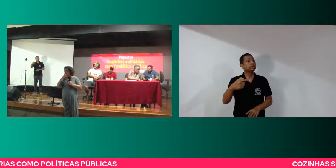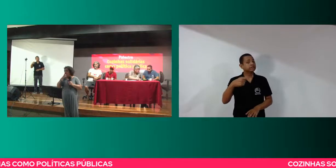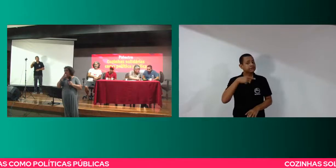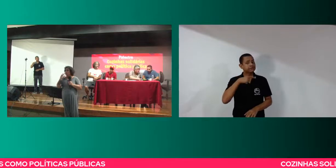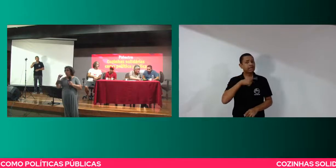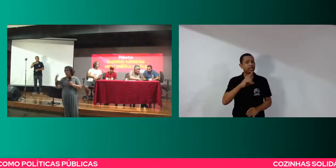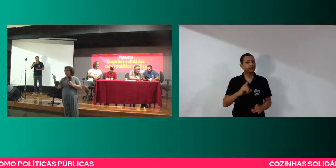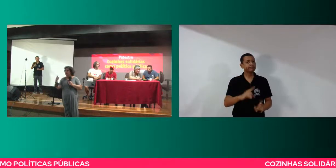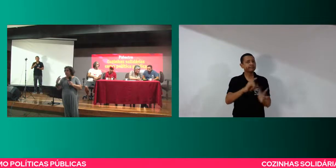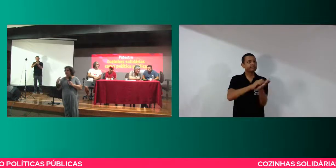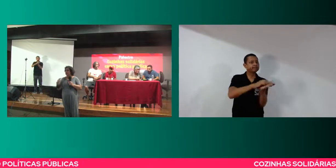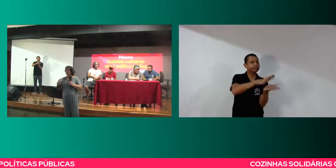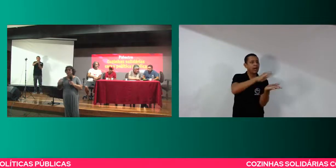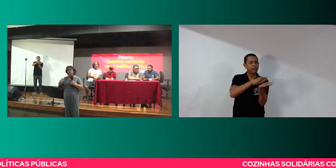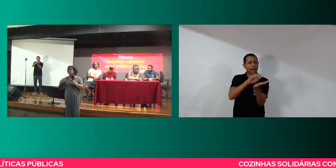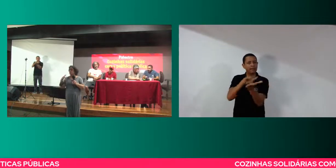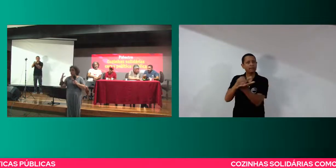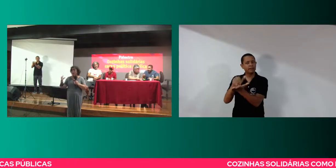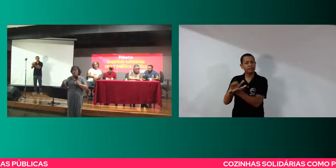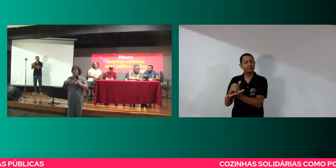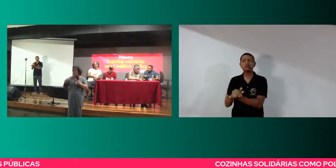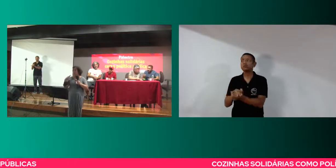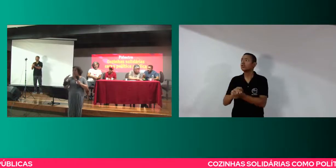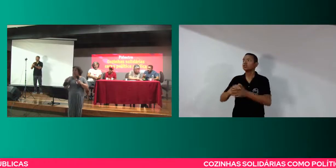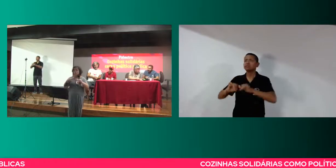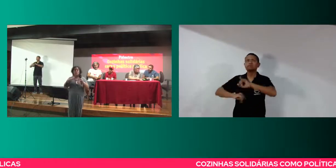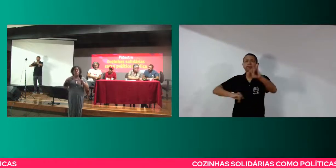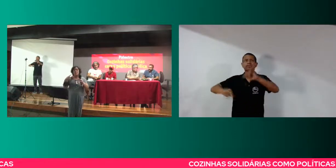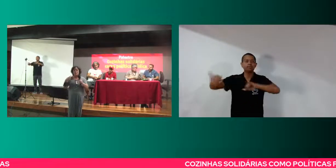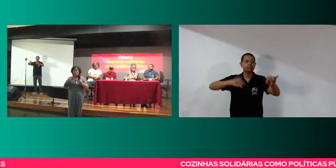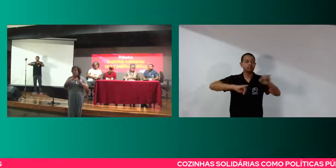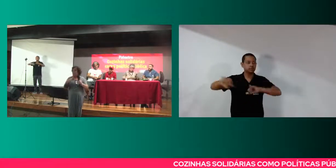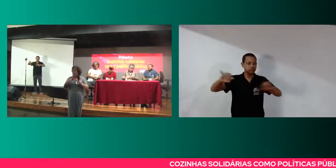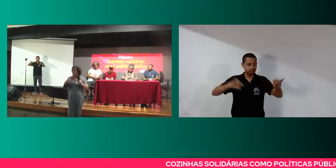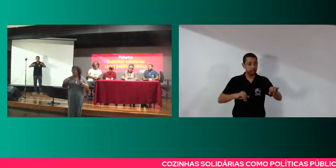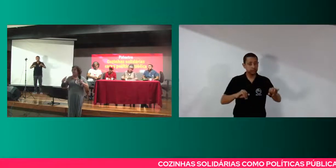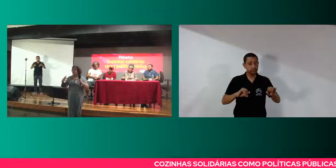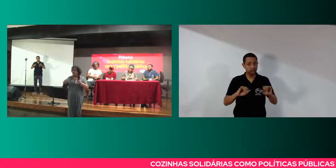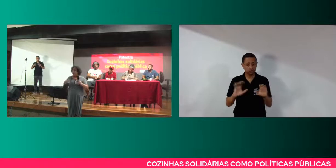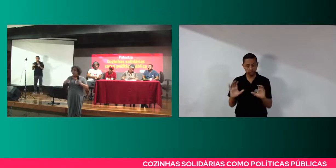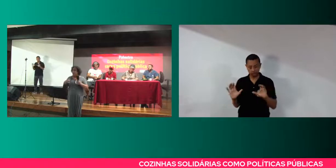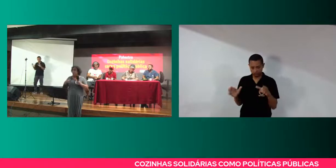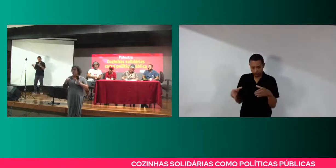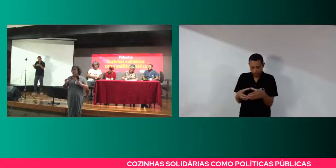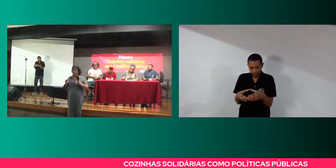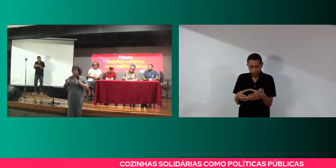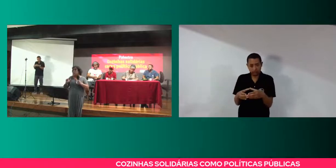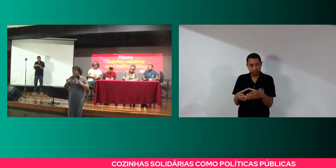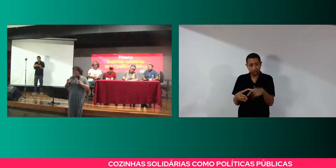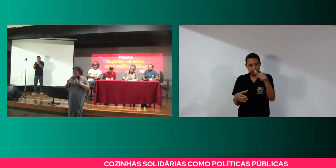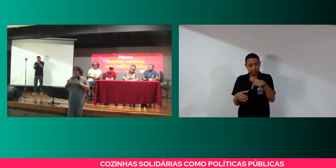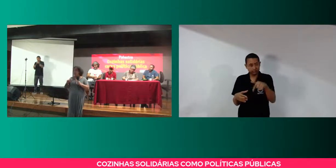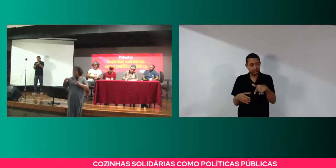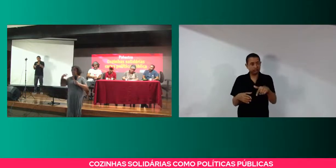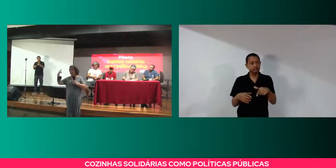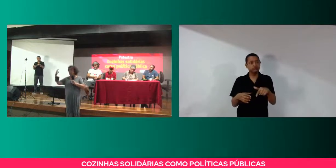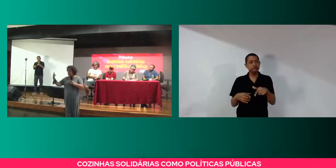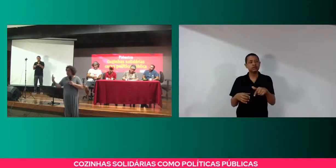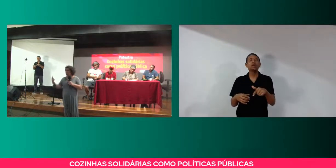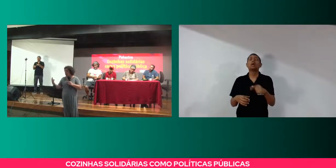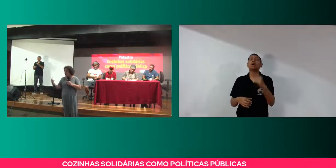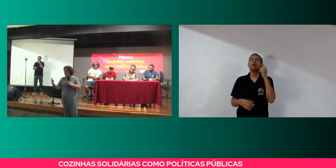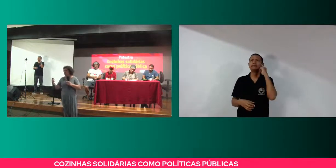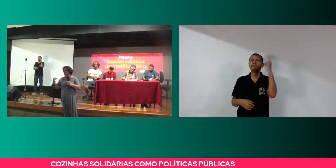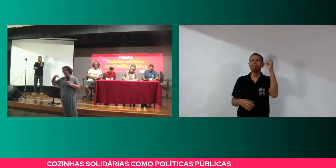divulgado E aí uma turma de jovens e pessoal da própria venha se juntou para o colocar a